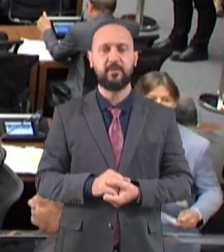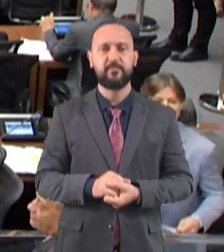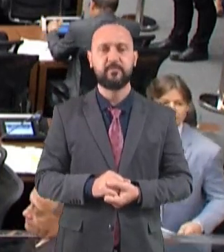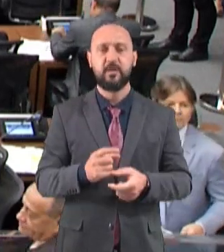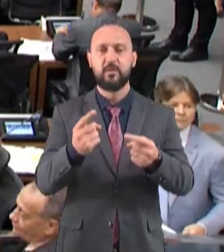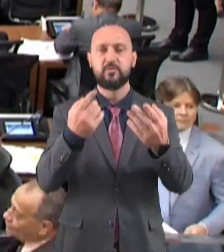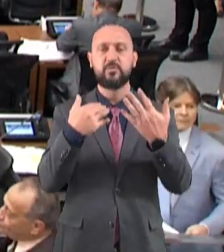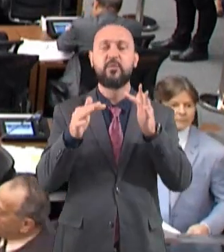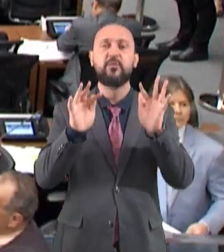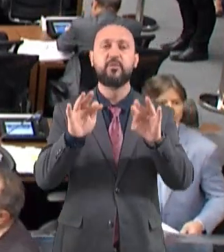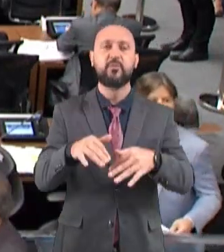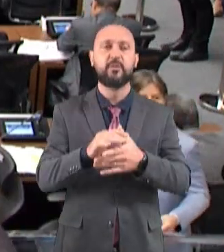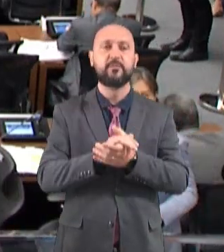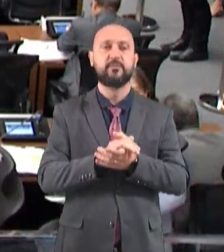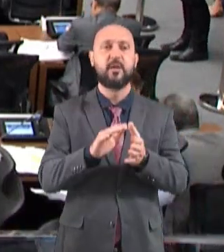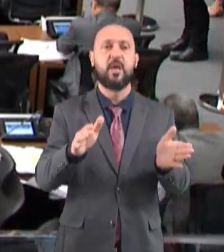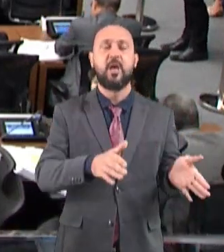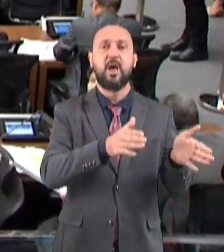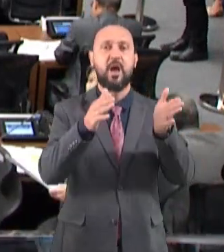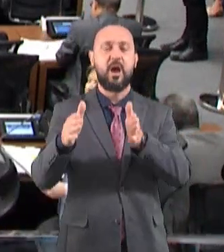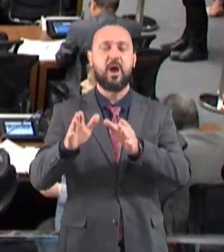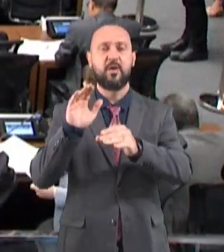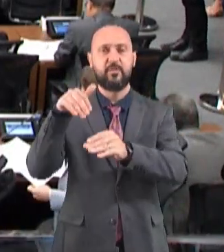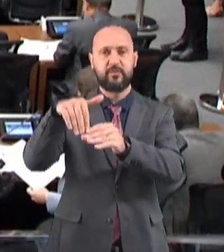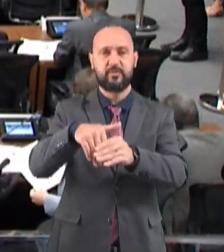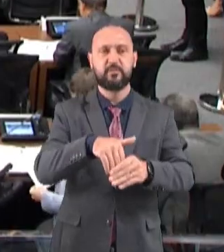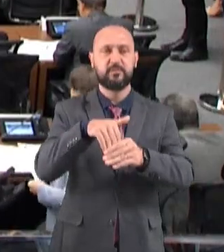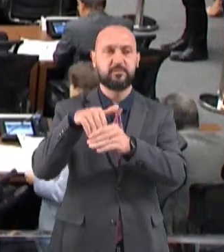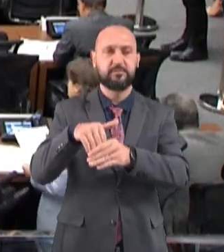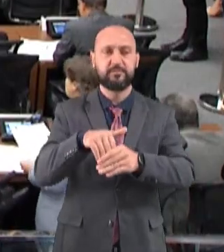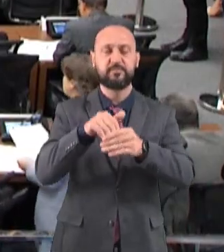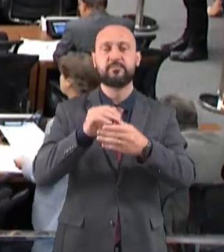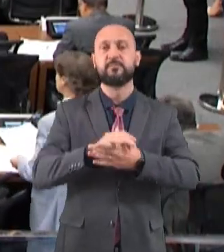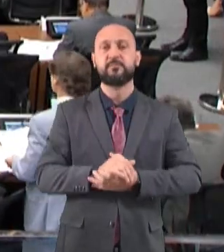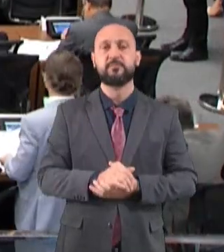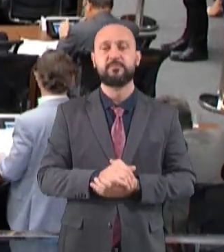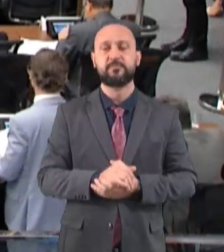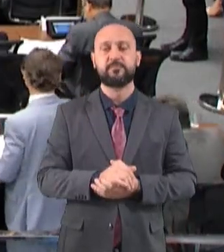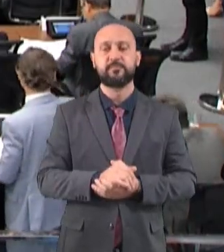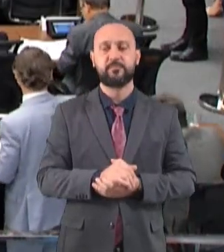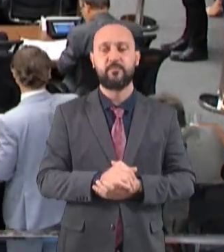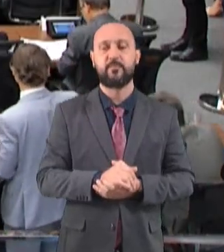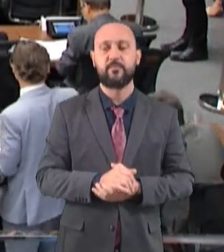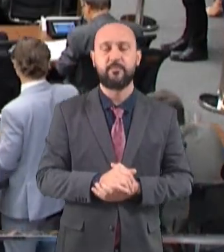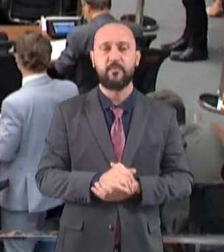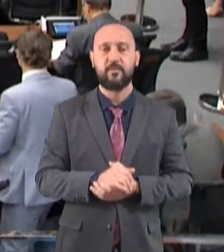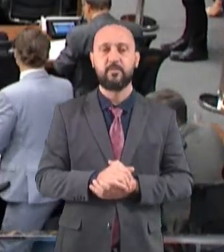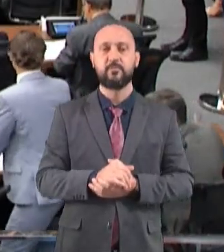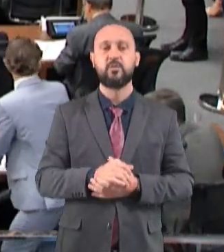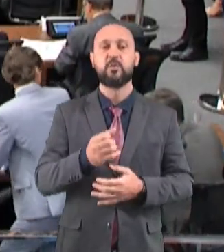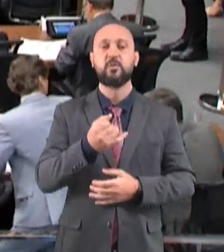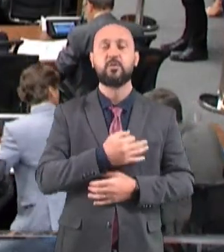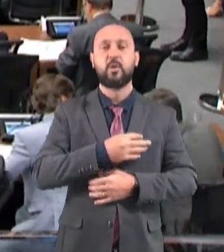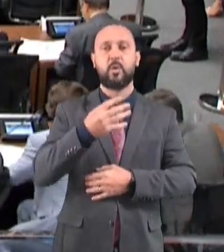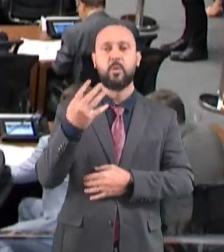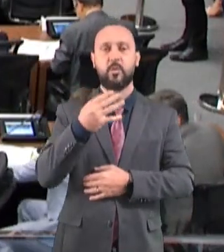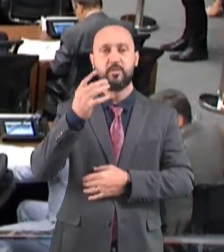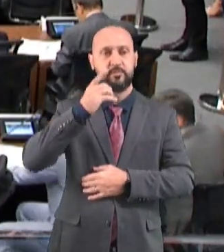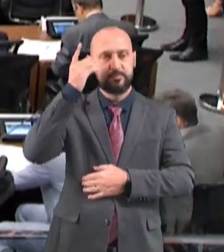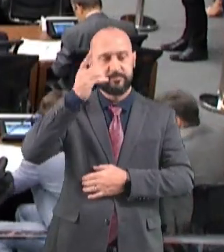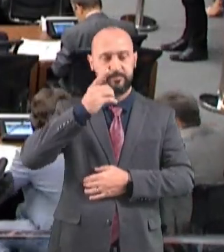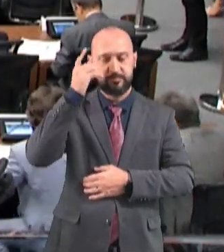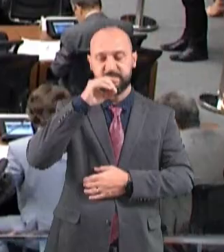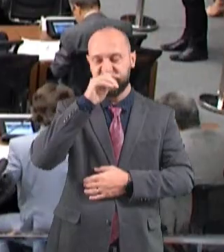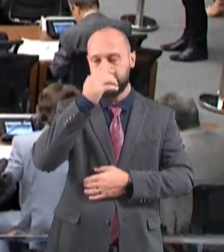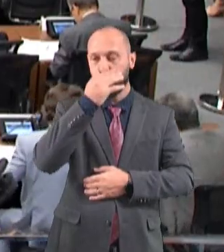Encerrada a discussão, passamos à votação. Em votação, o item 4, senhores deputados, no